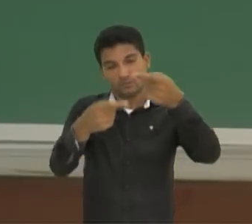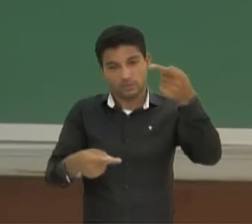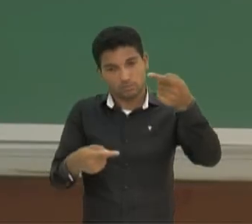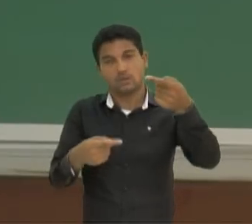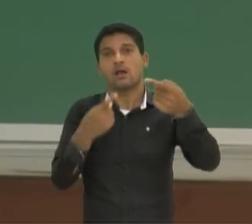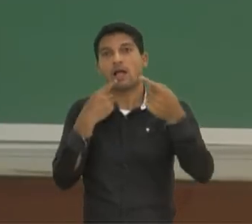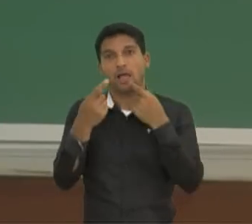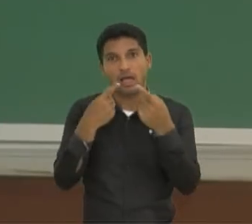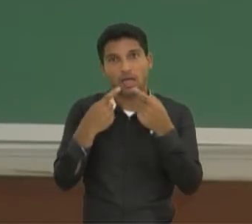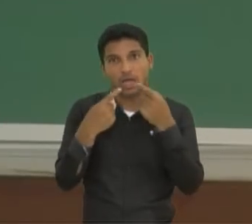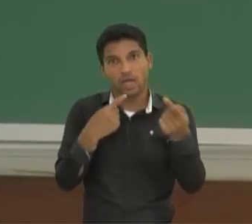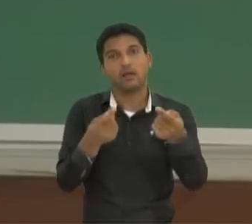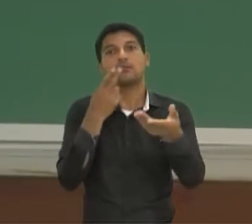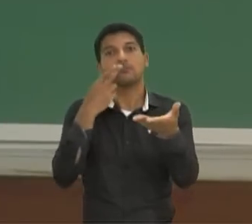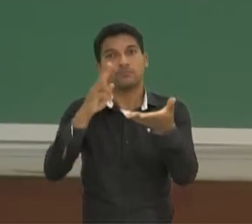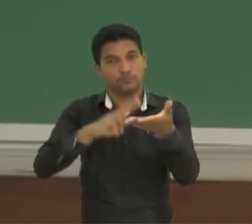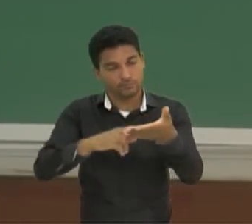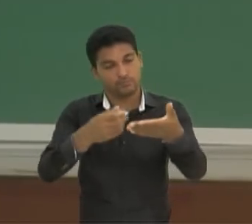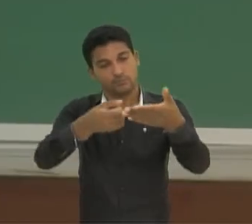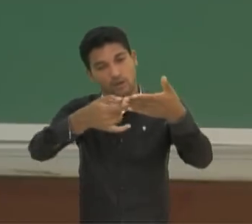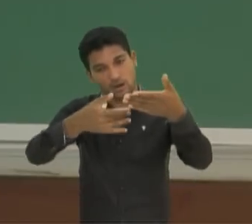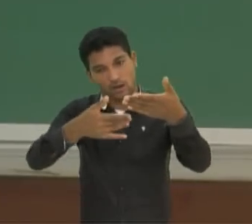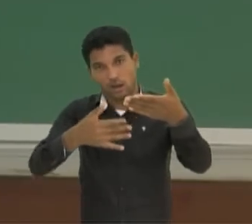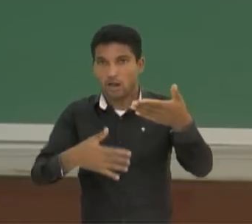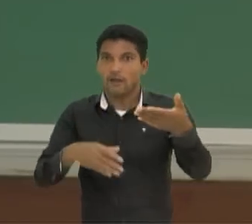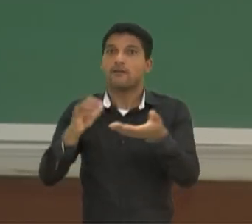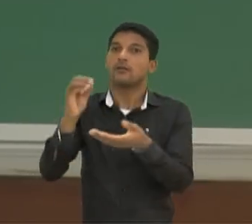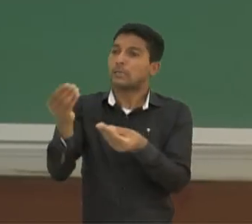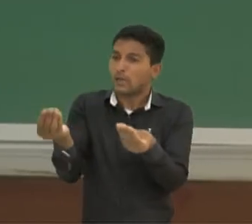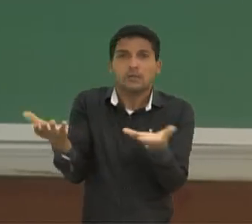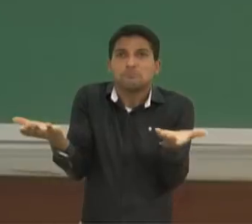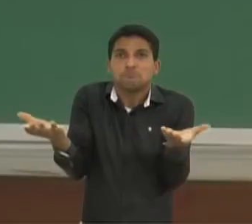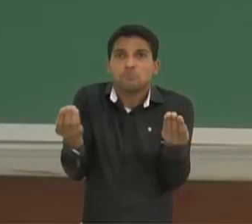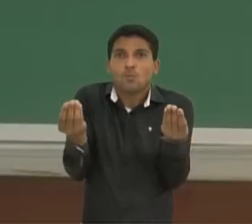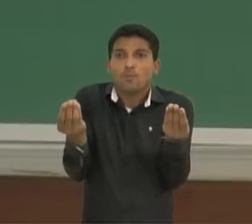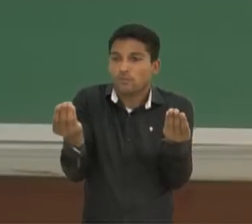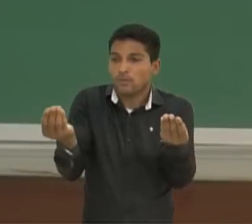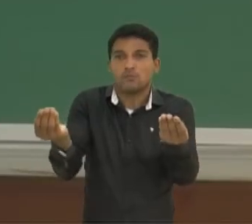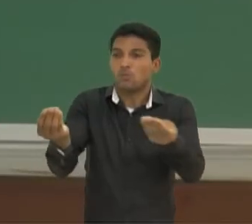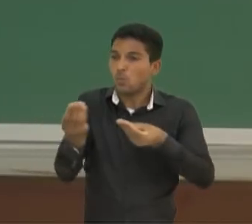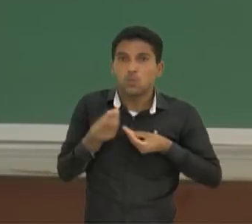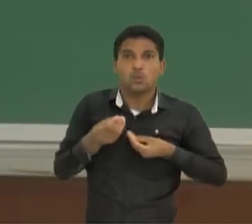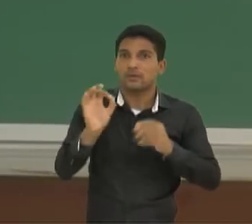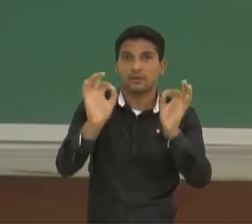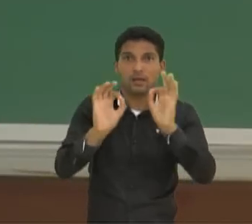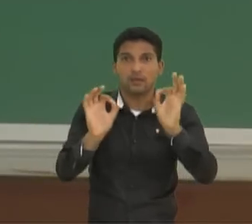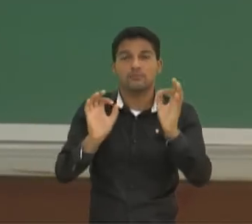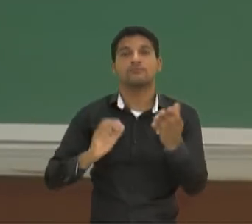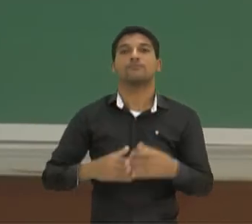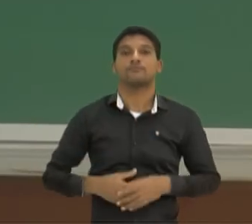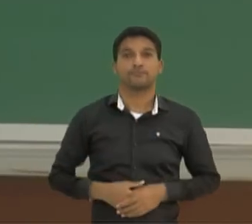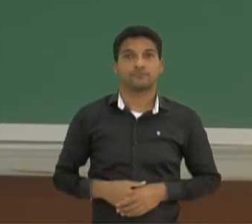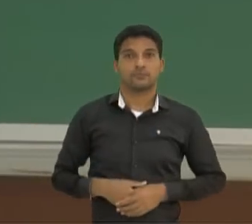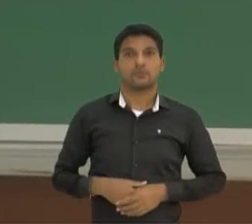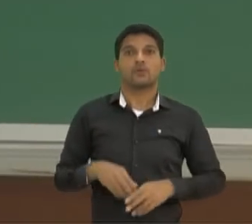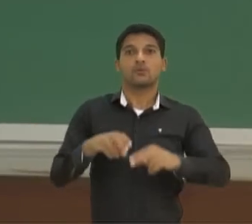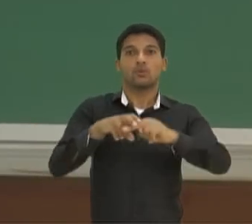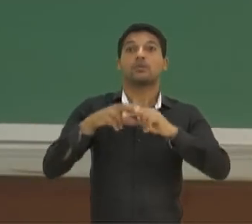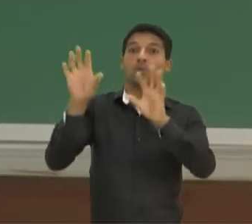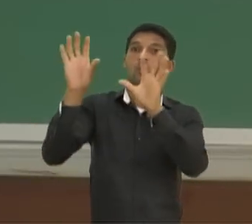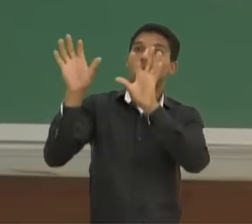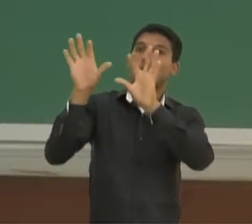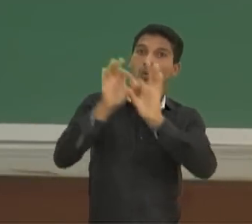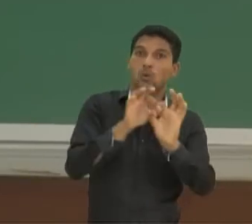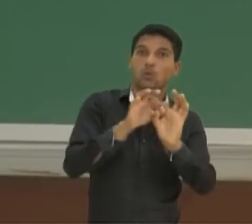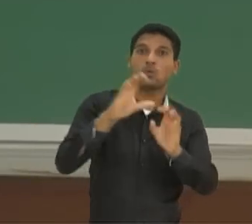pensar que eu tenho que fazer uma queixa, eu tenho que fazer uma reclamação. Né? Então, na contextualização, eu coloco lá, né, do